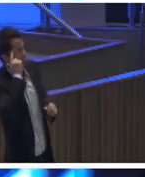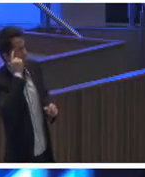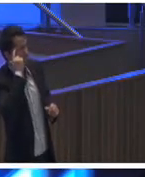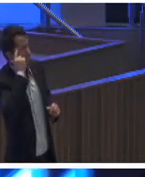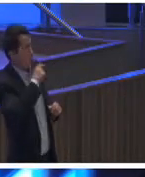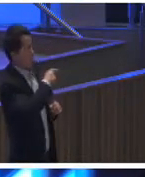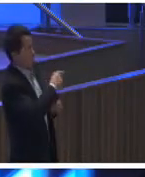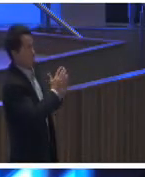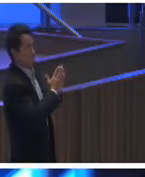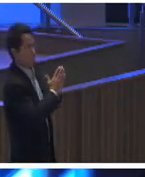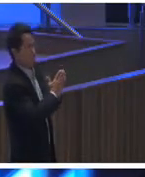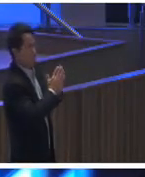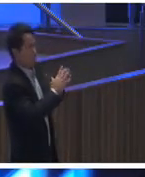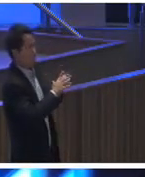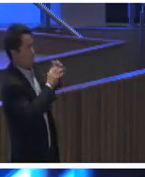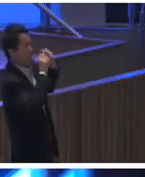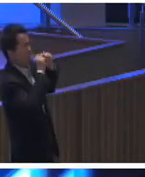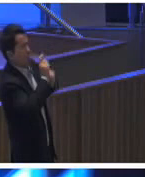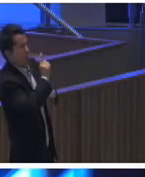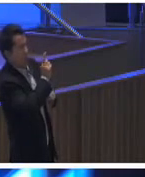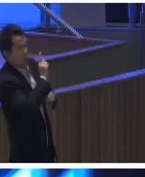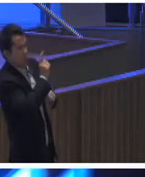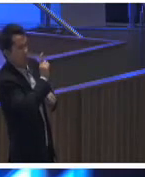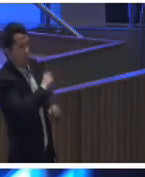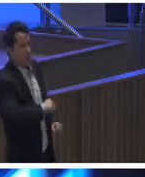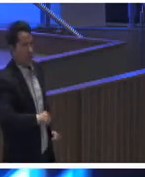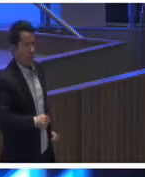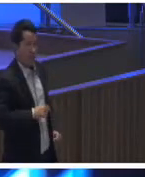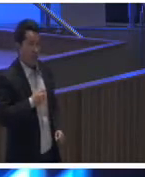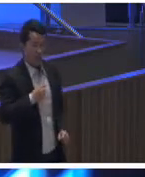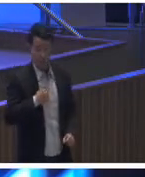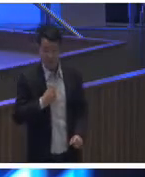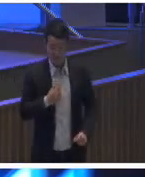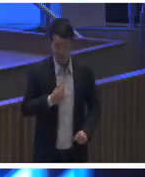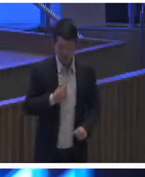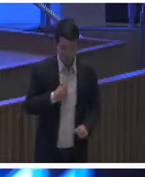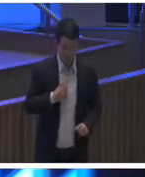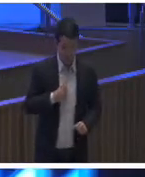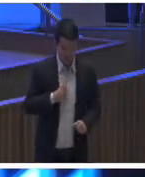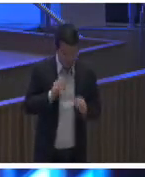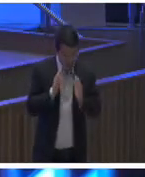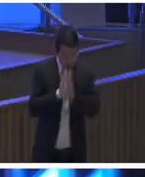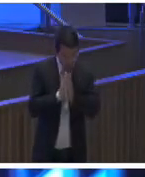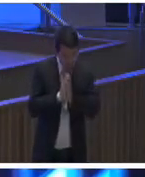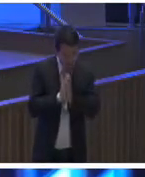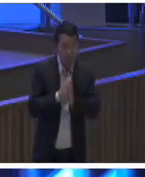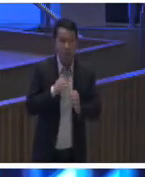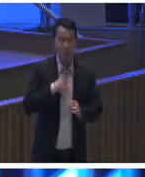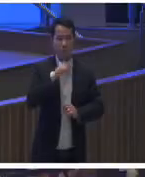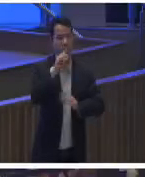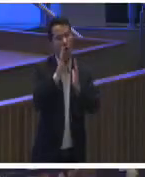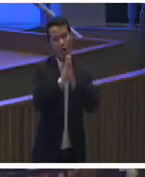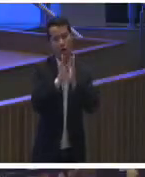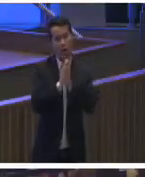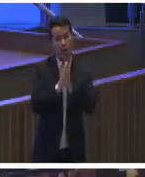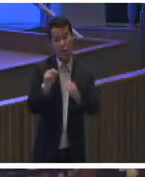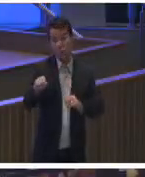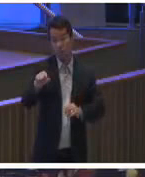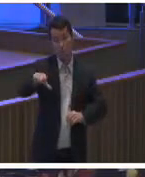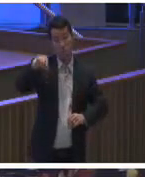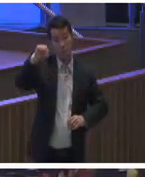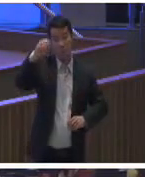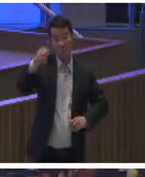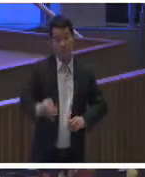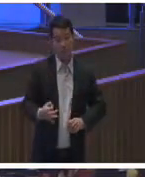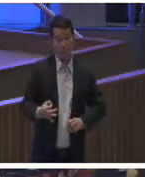Deus para não tirar tudo não. Eu falei: não sei, eu vou orar para Deus te ajudar a tomar a decisão certa, não faça